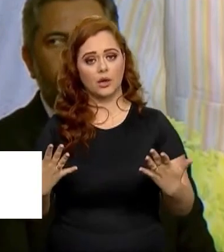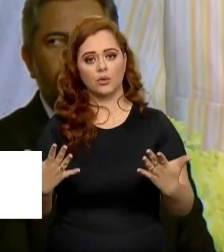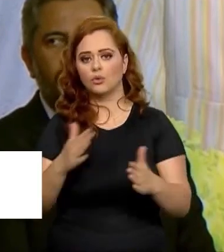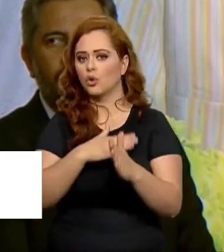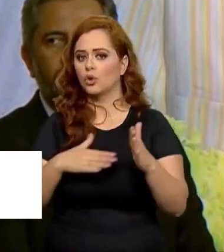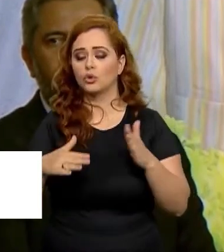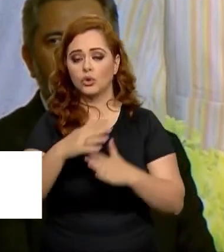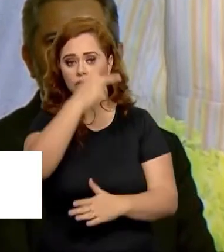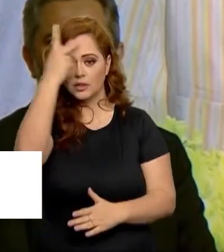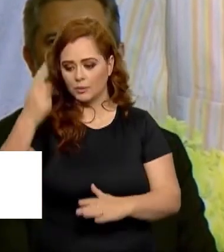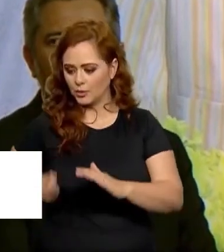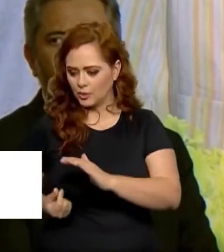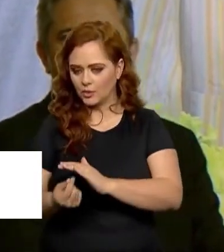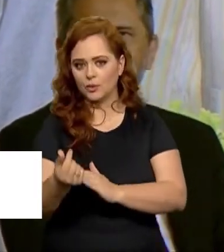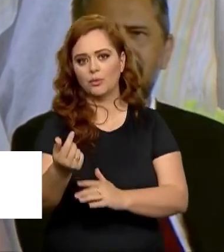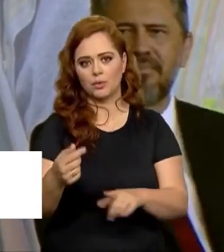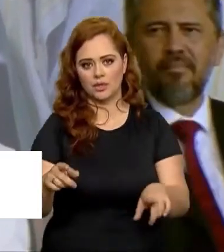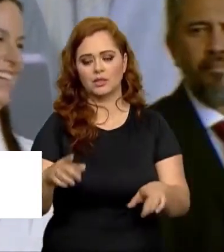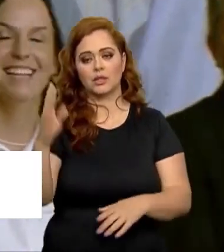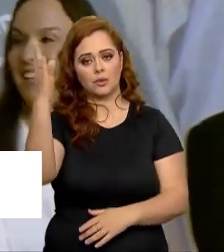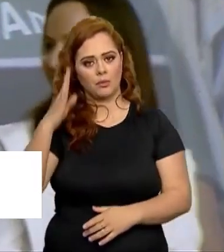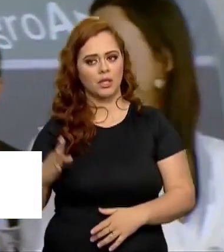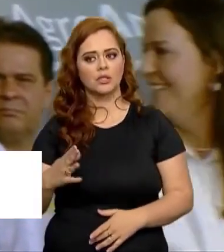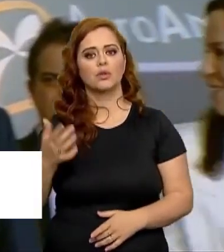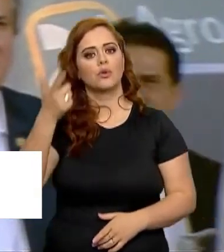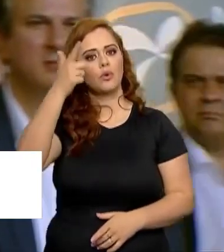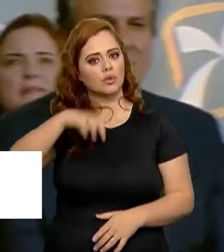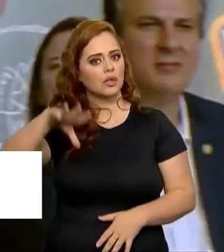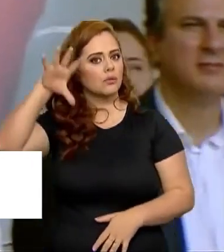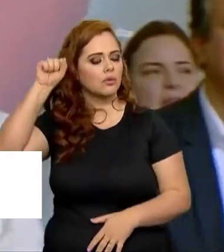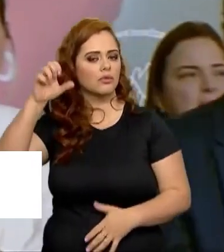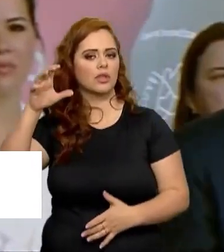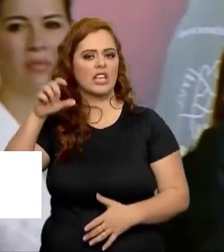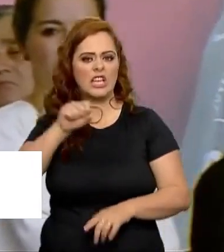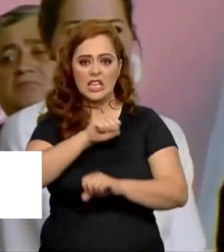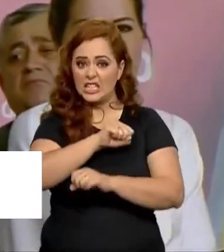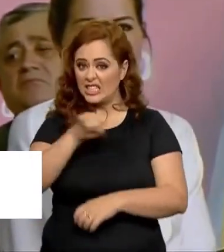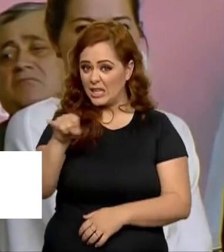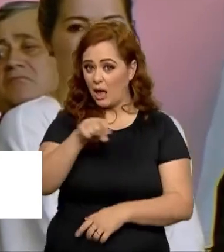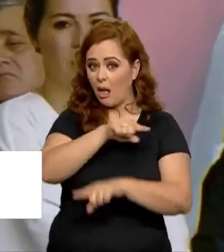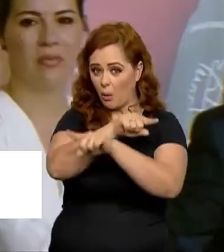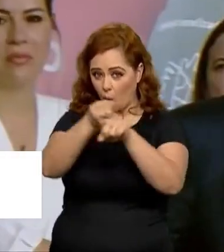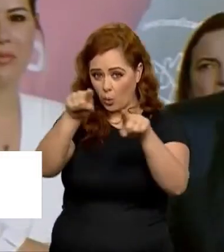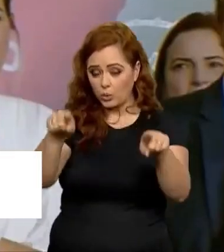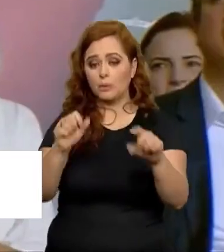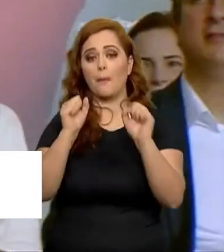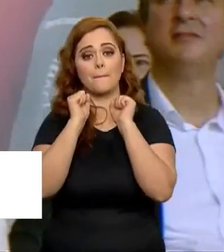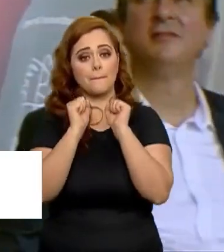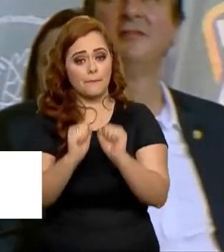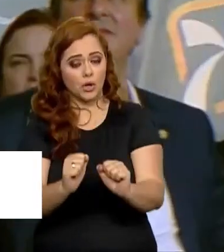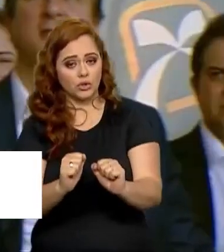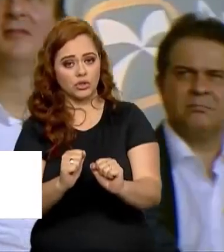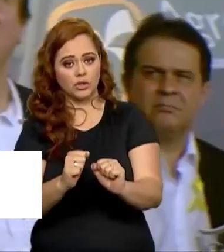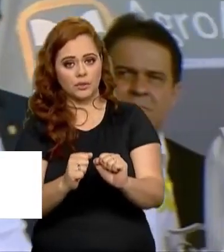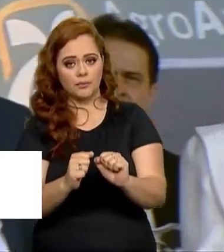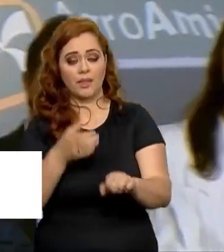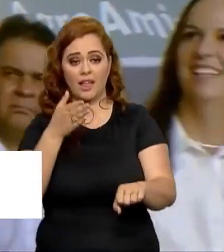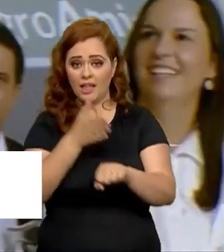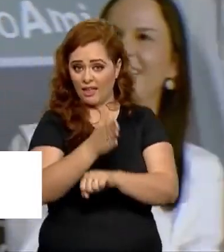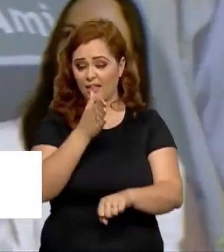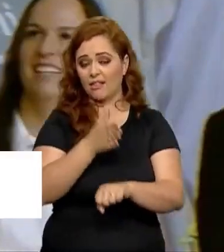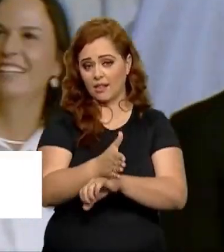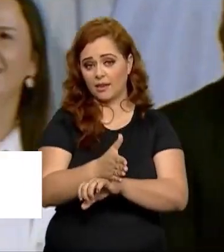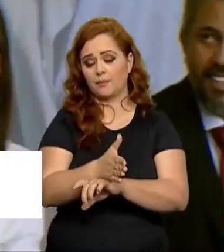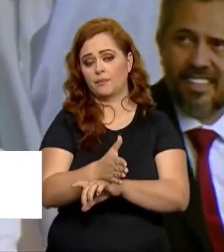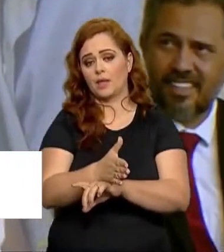companheiros economistas do Brasil que estão me ouvindo, se vocês puderem, acesse